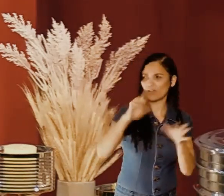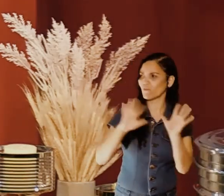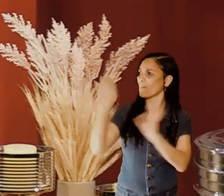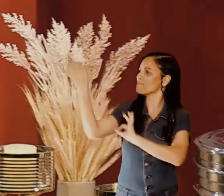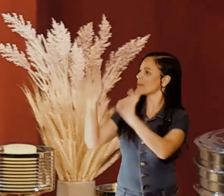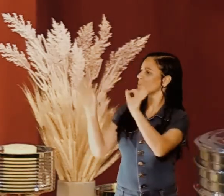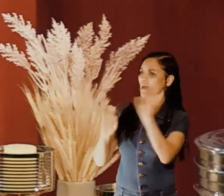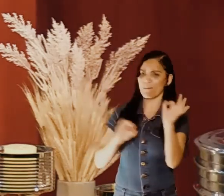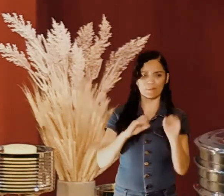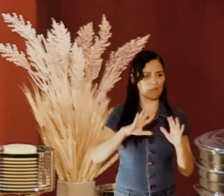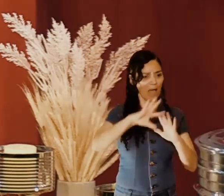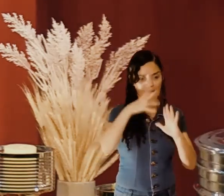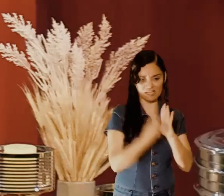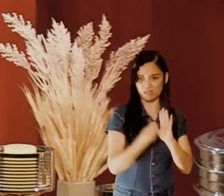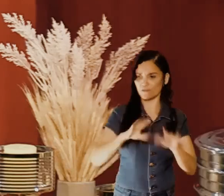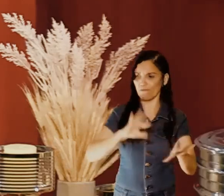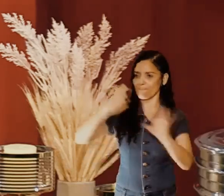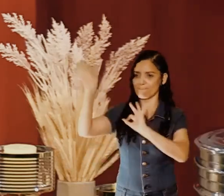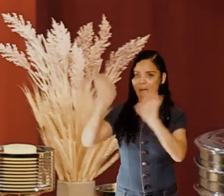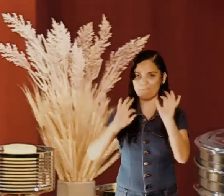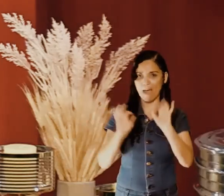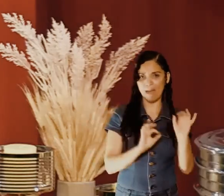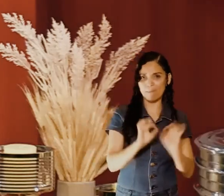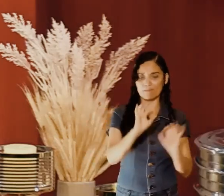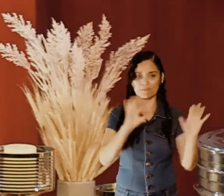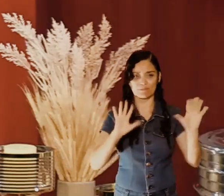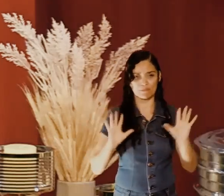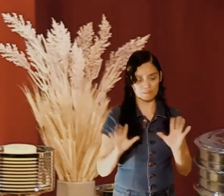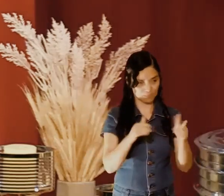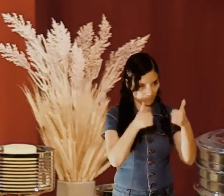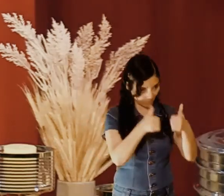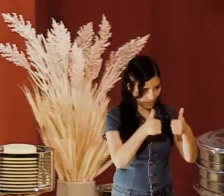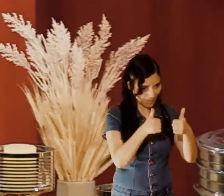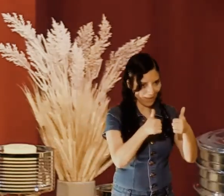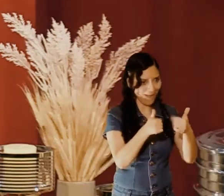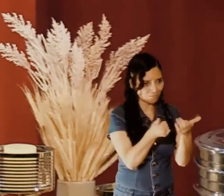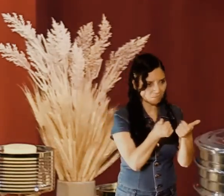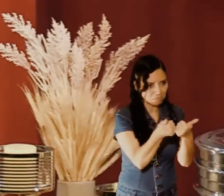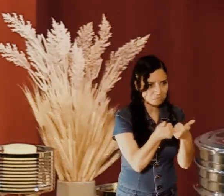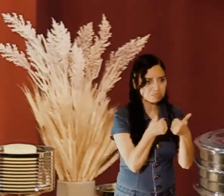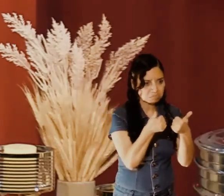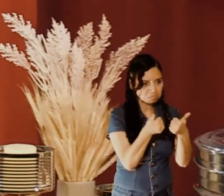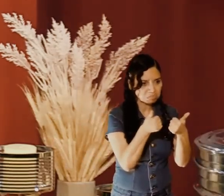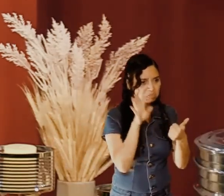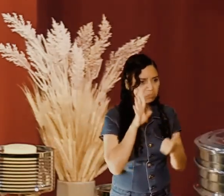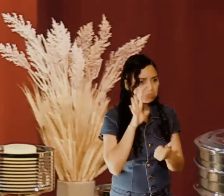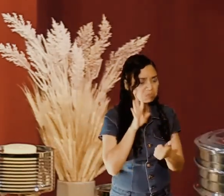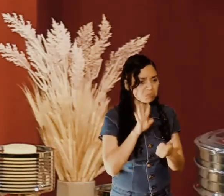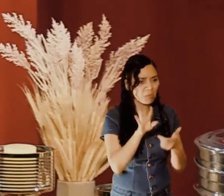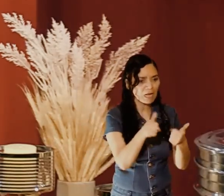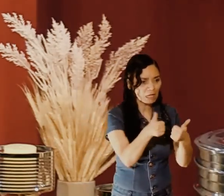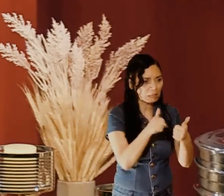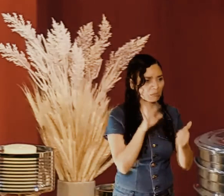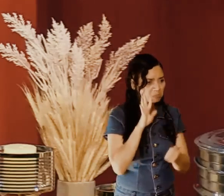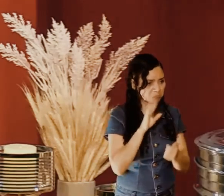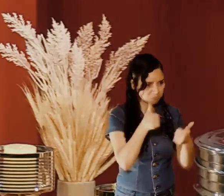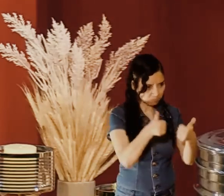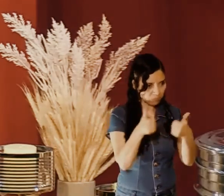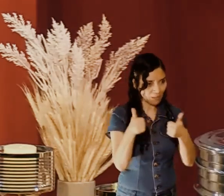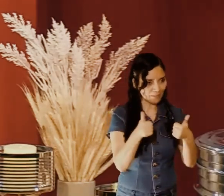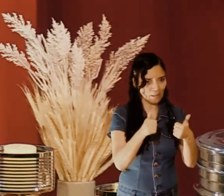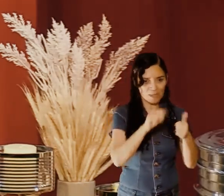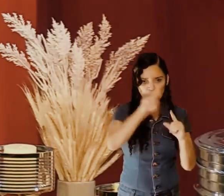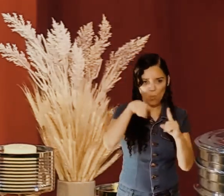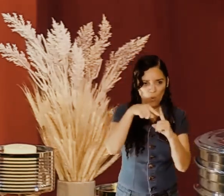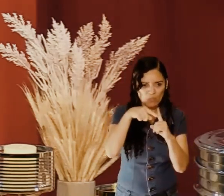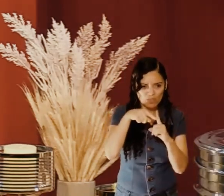isso. Mas veja, o alvo não é esse. O alvo é a mensagem. O